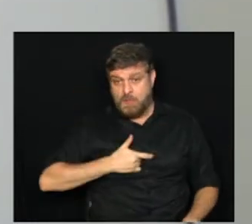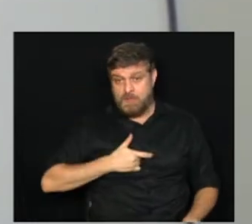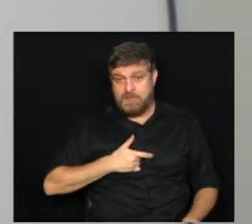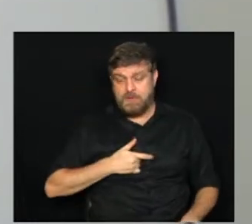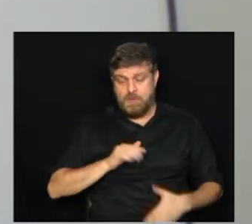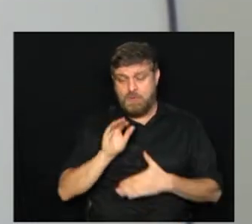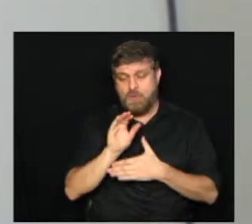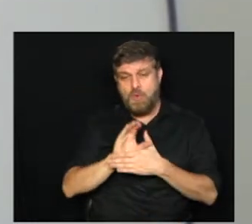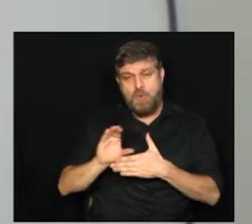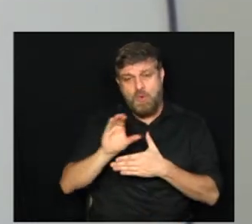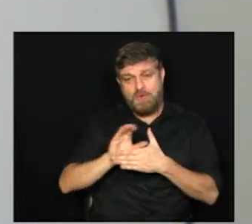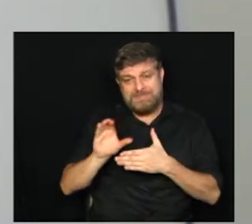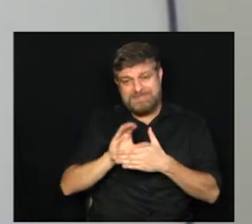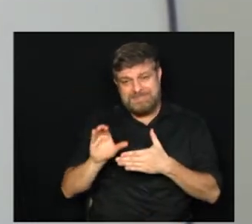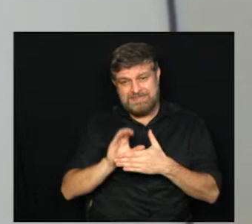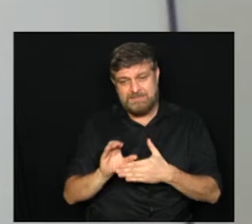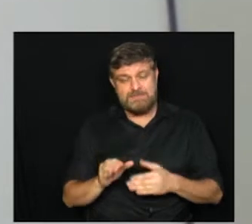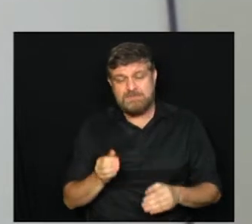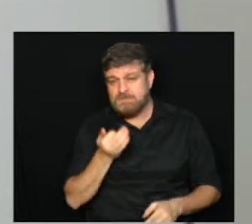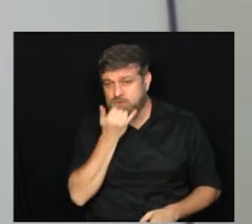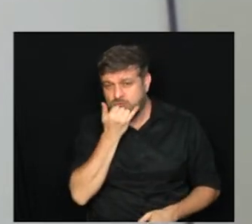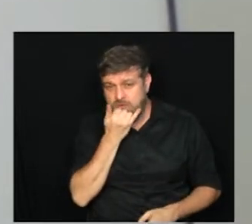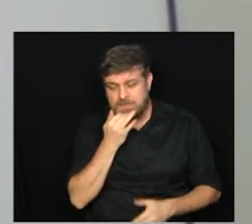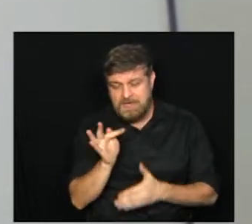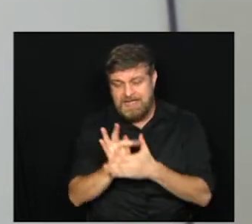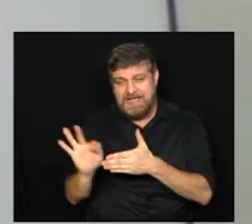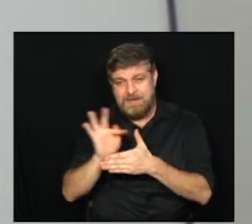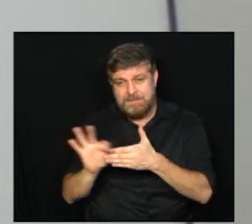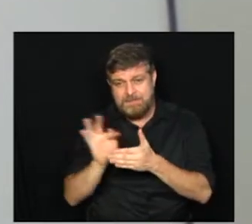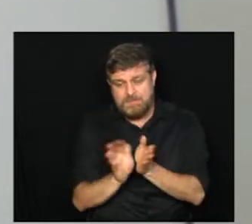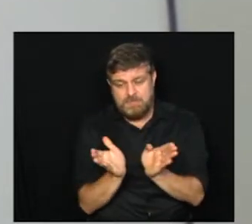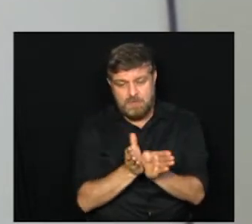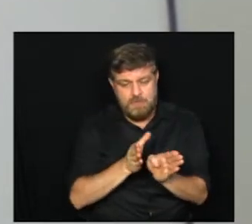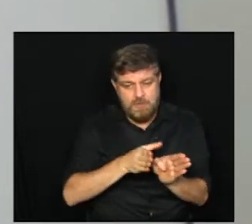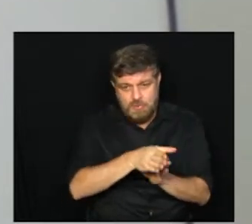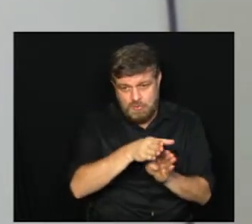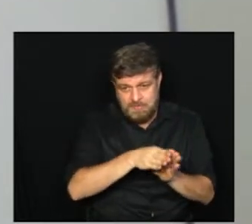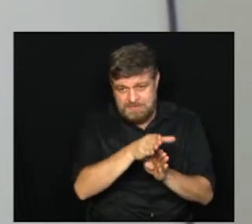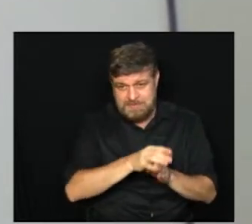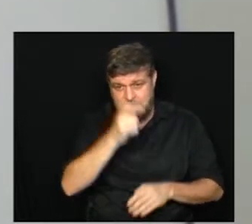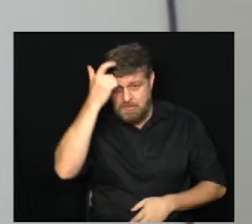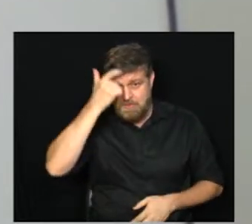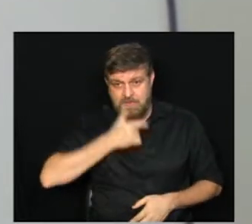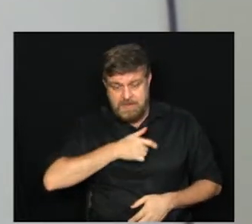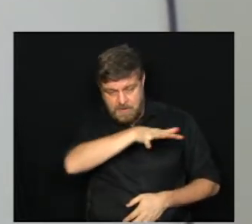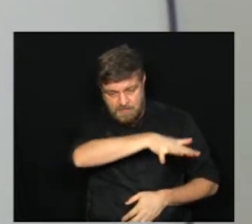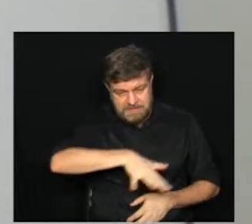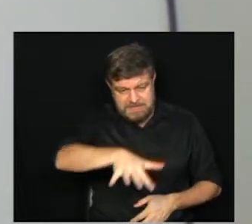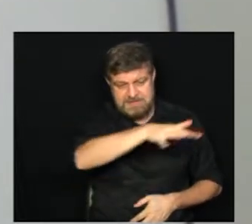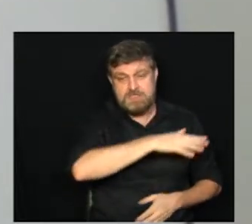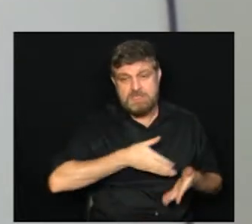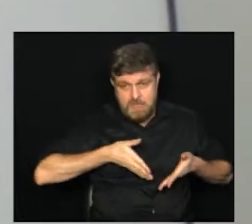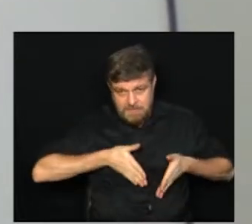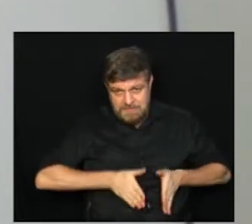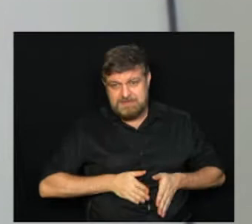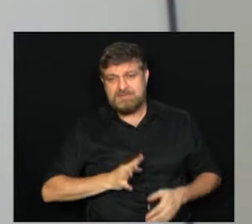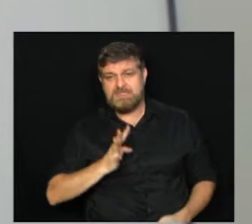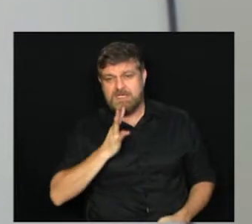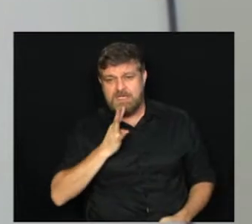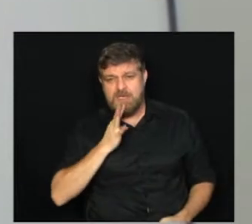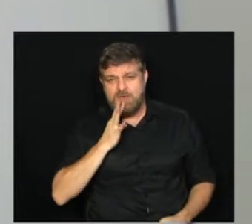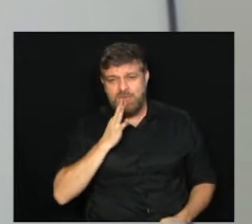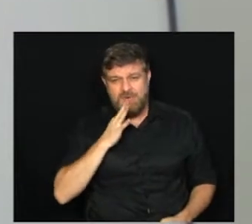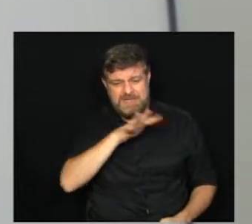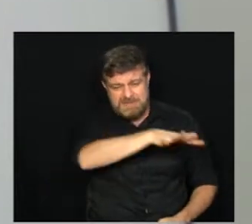Noroeste, estou nesse território há 3 gestões, nasci nesse território, então eu conheço desde a ponta do Jardim Garcia, de